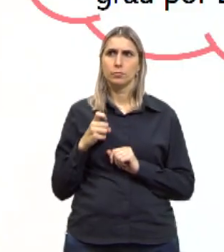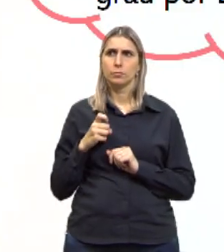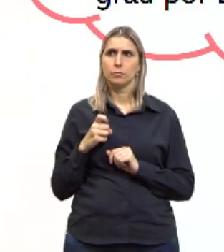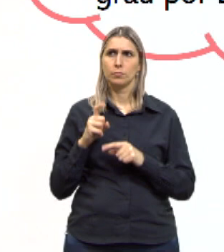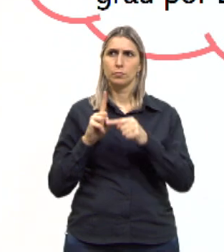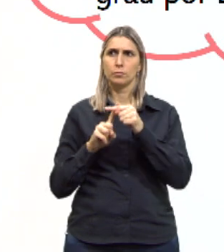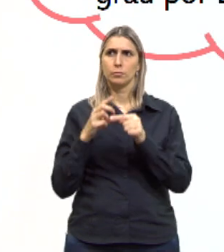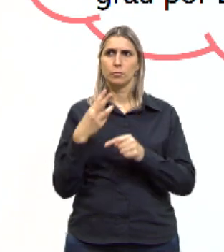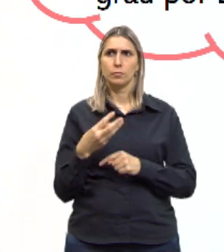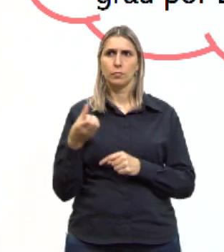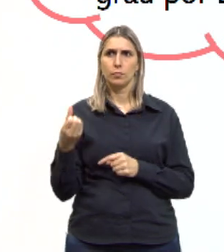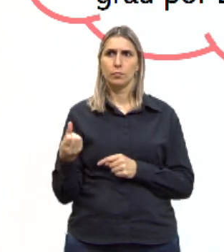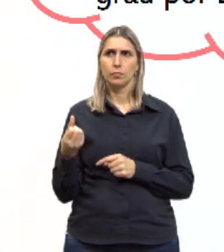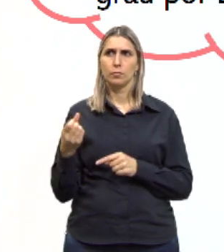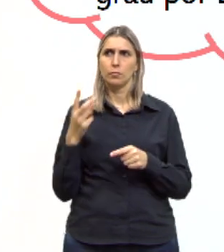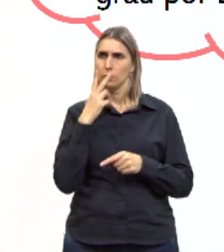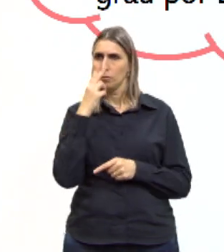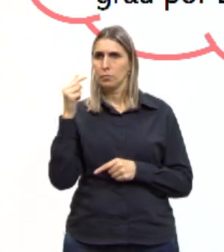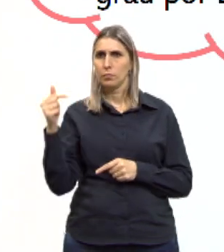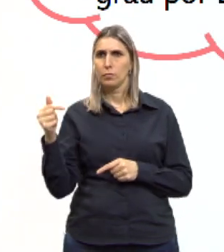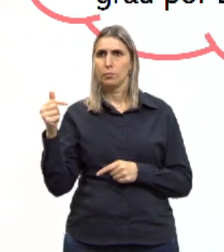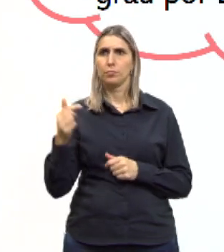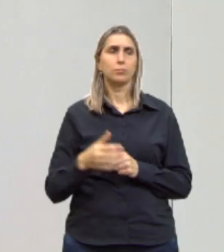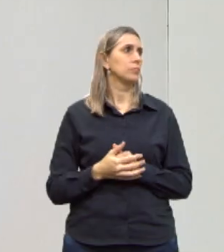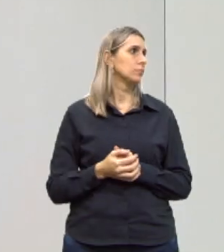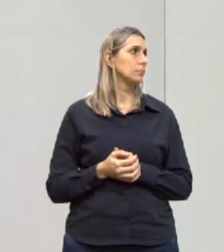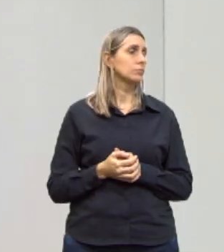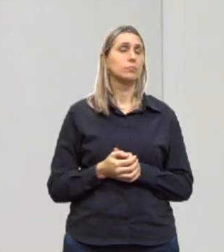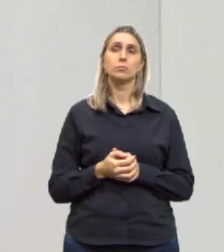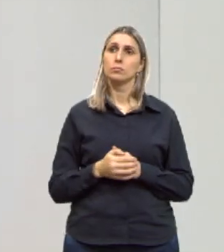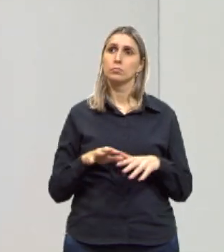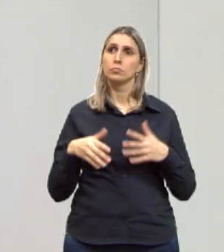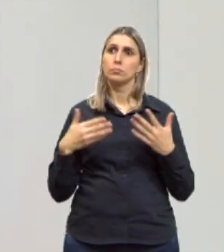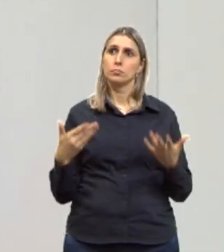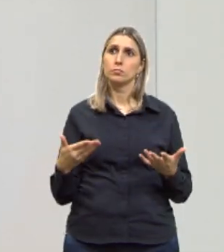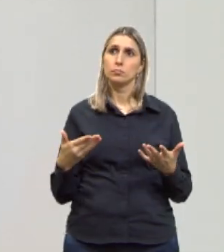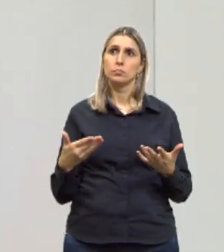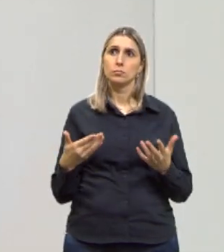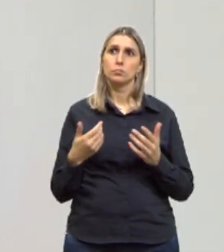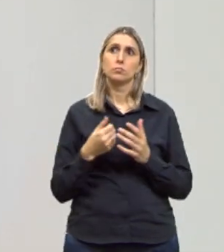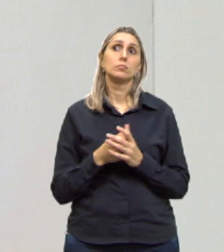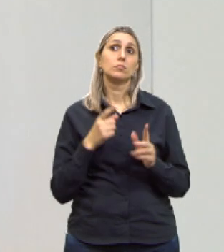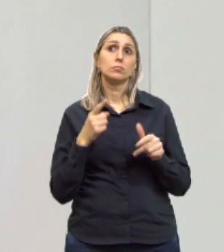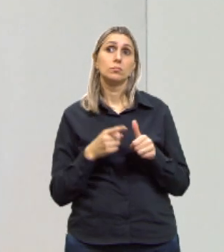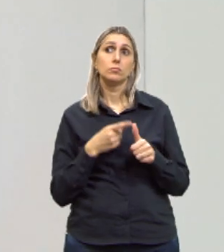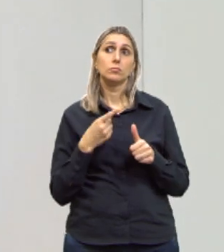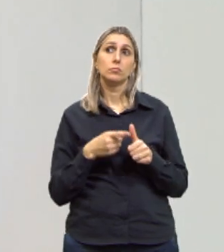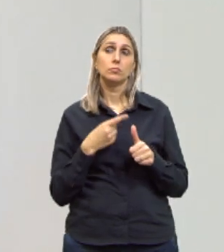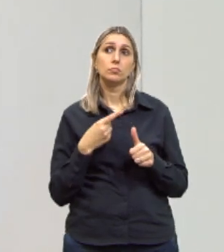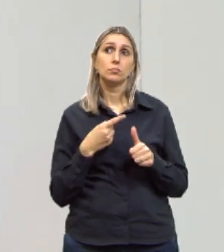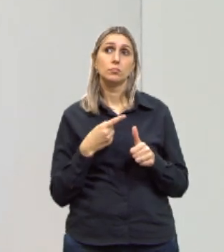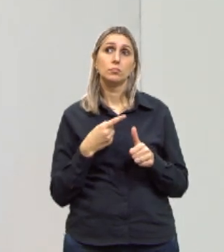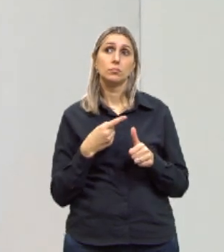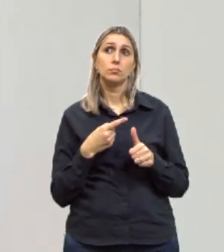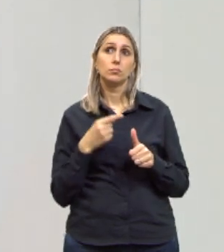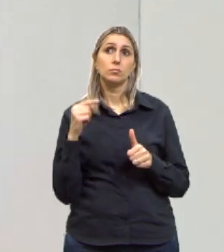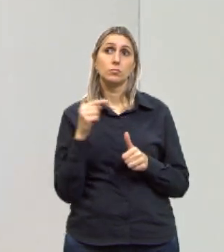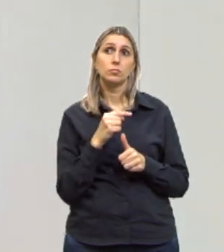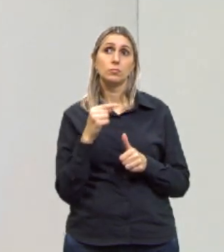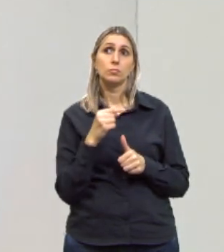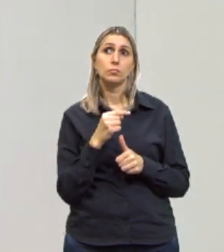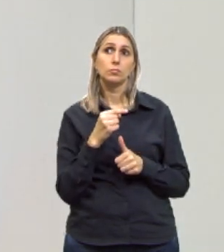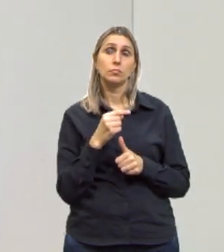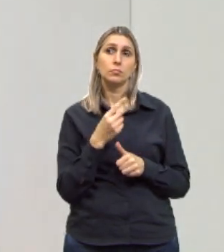12x mais 36 igual a 7. Então, vamos verificar primeiro para o primeiro valor que nós achamos lá, que